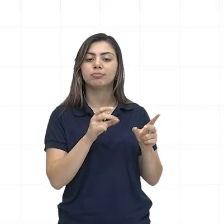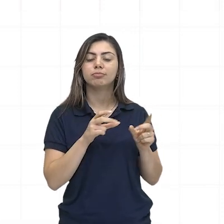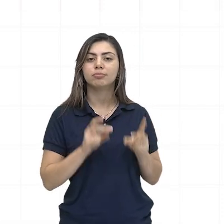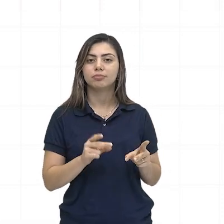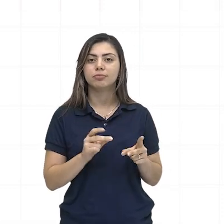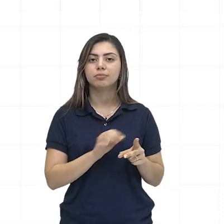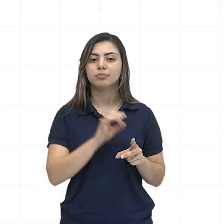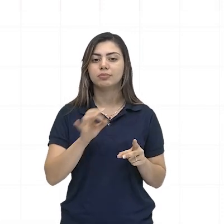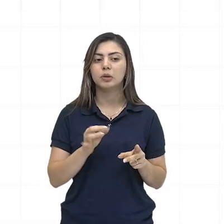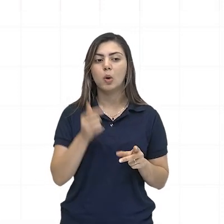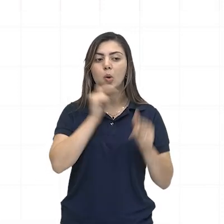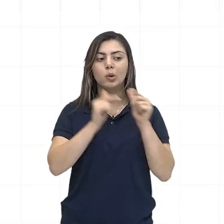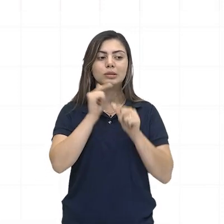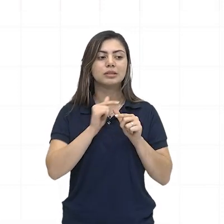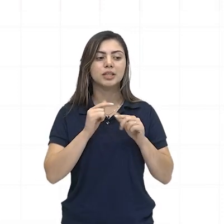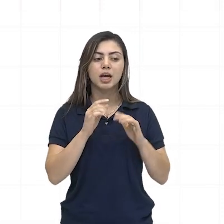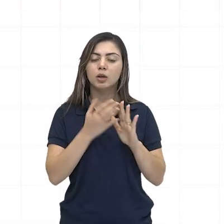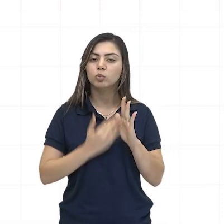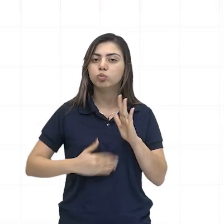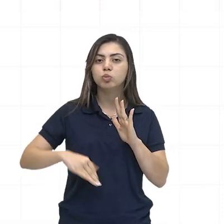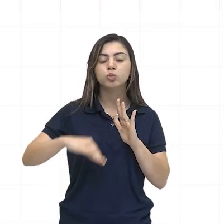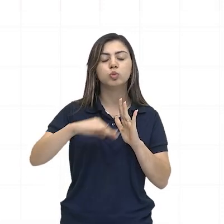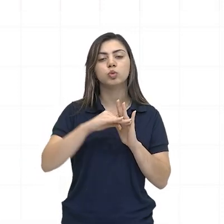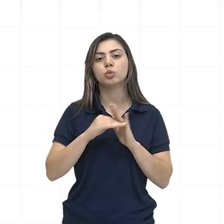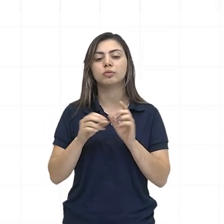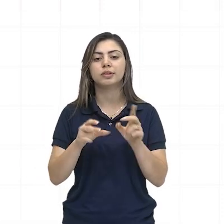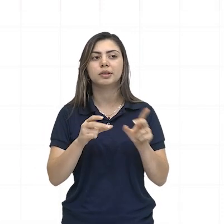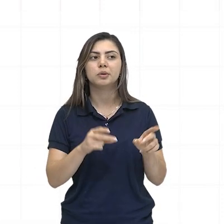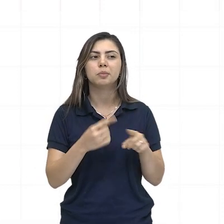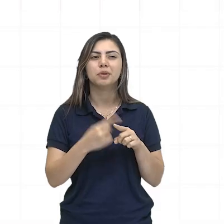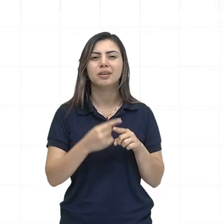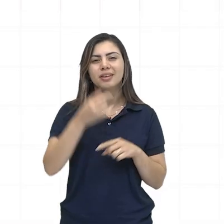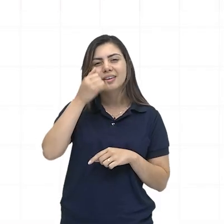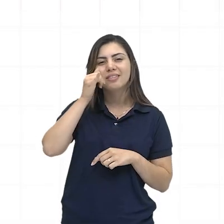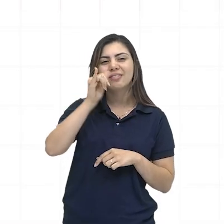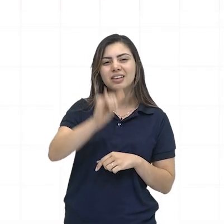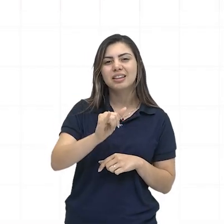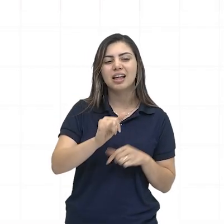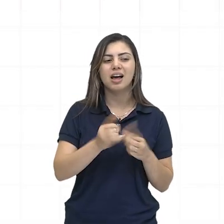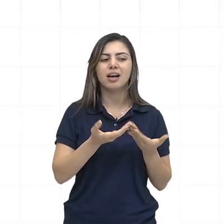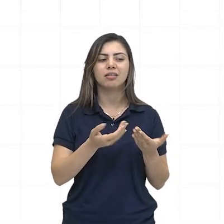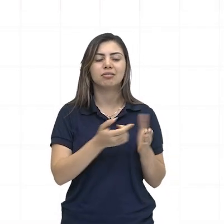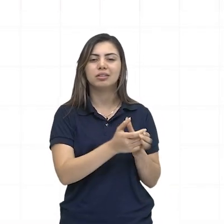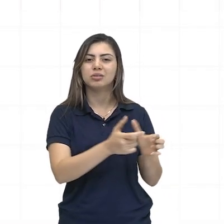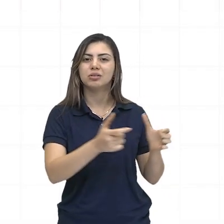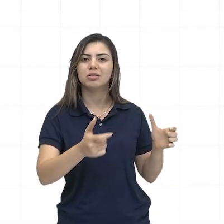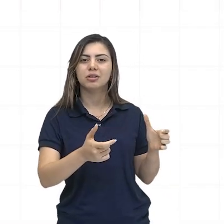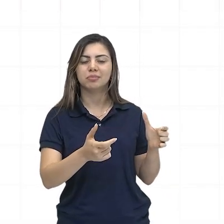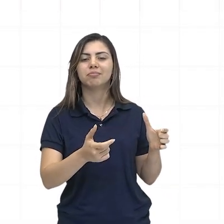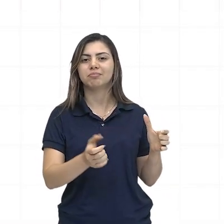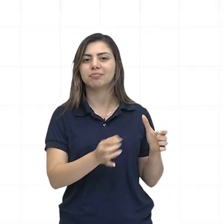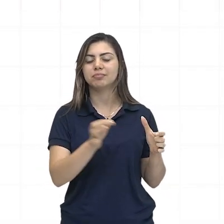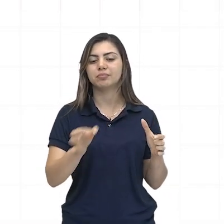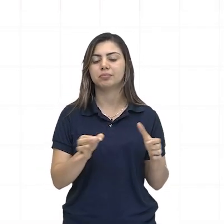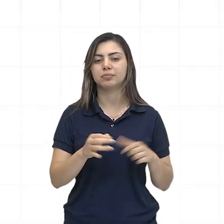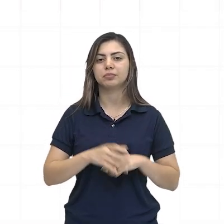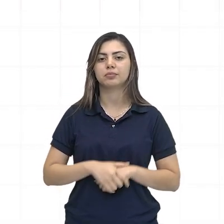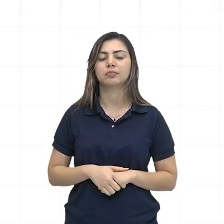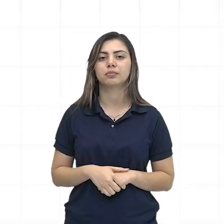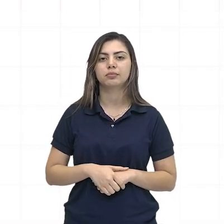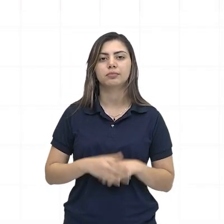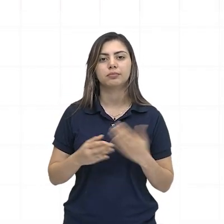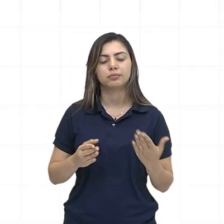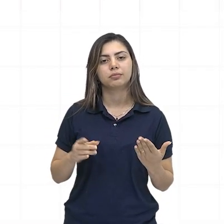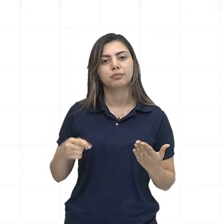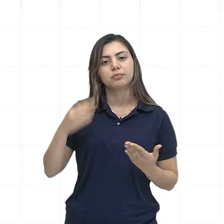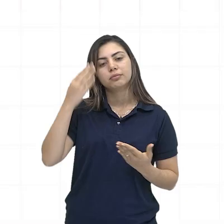haja desperdício, né, de recursos humanos, né, mesmo das espécies dessa época. Apesar de nós